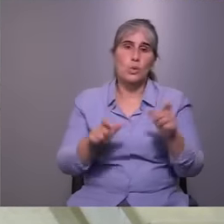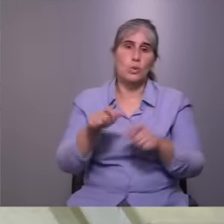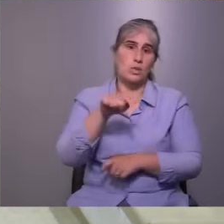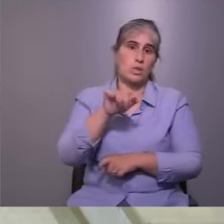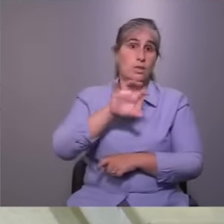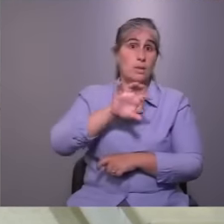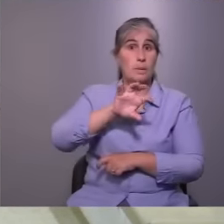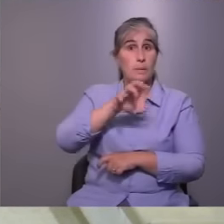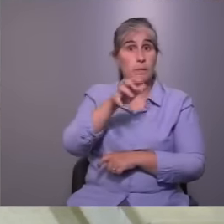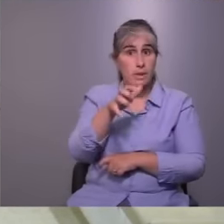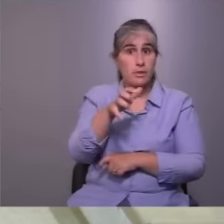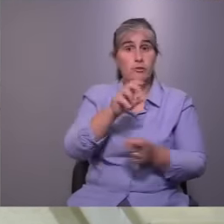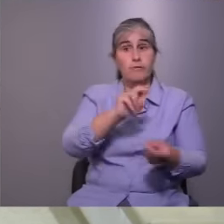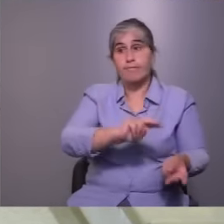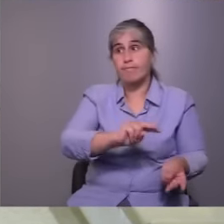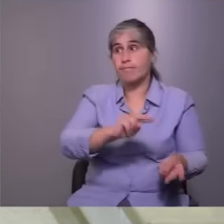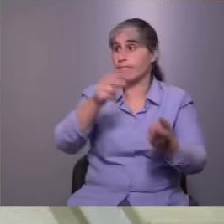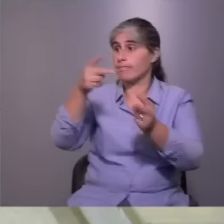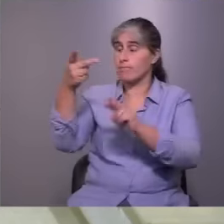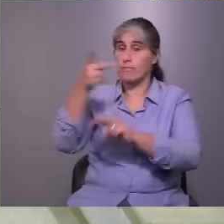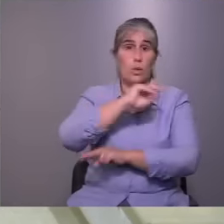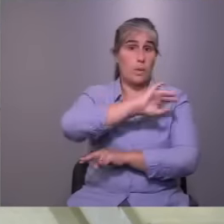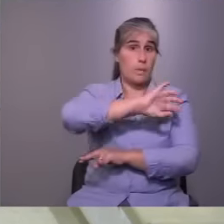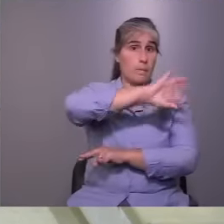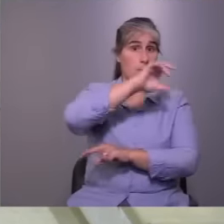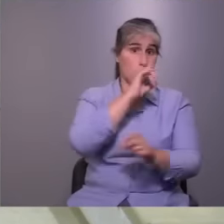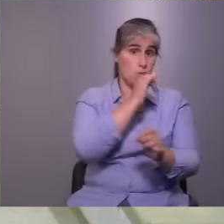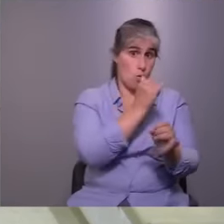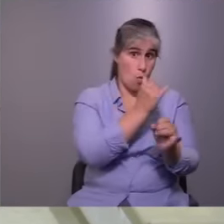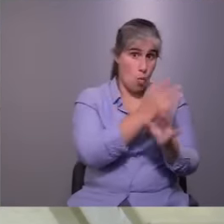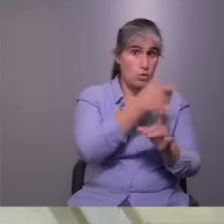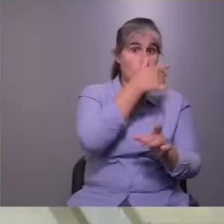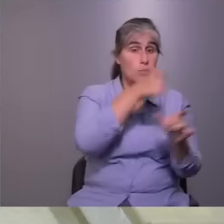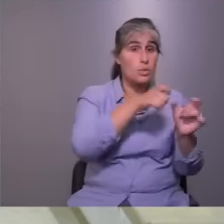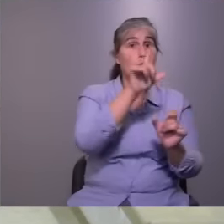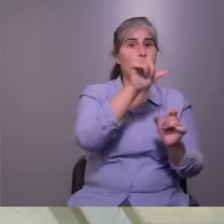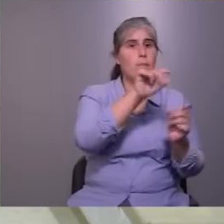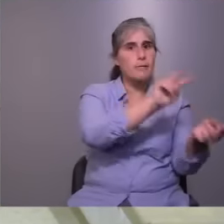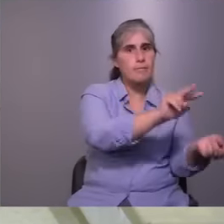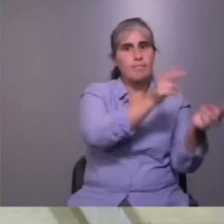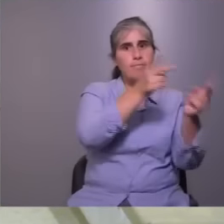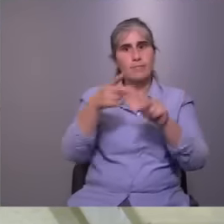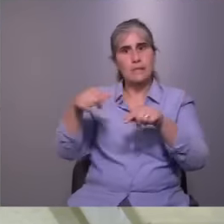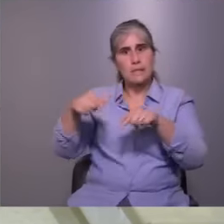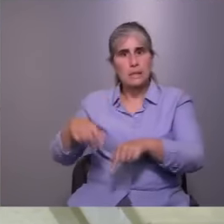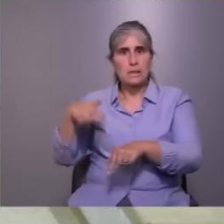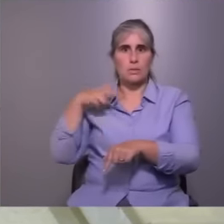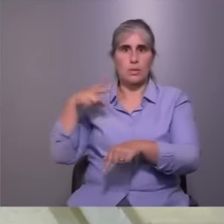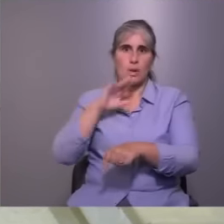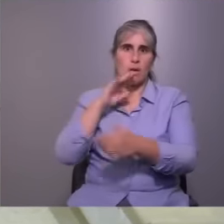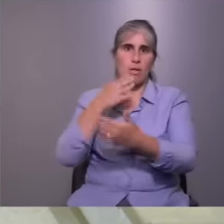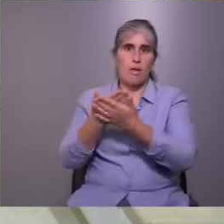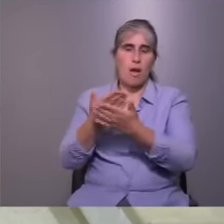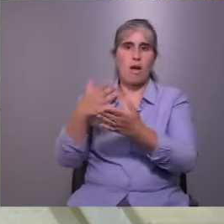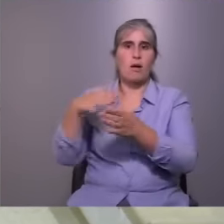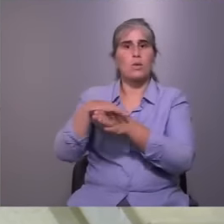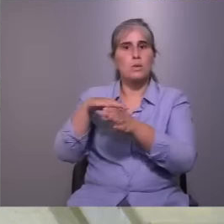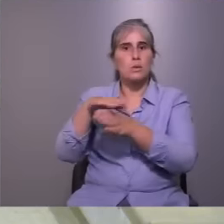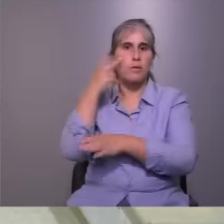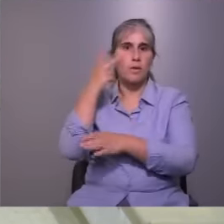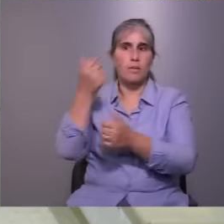noutros países. Aqueles que deixaram este país ou aqueles que deixaram os seus